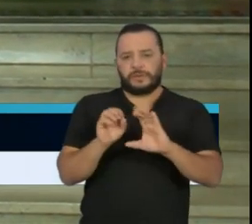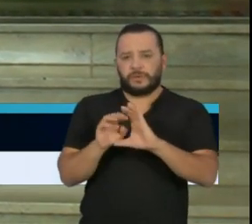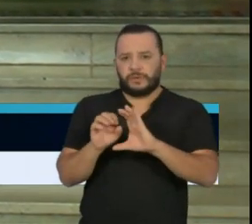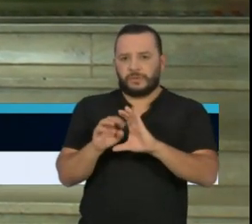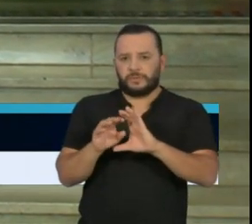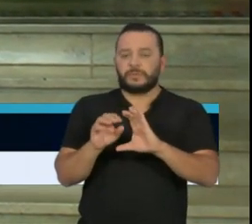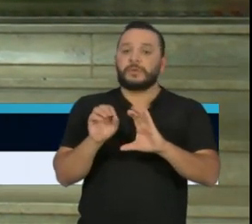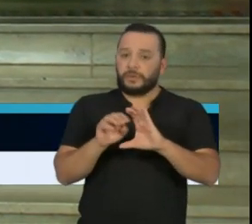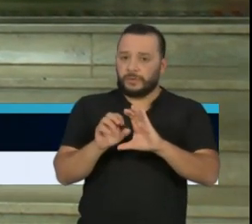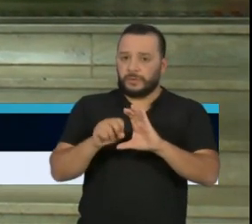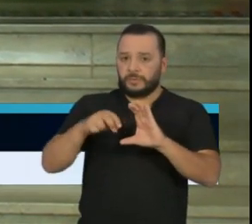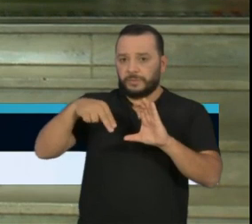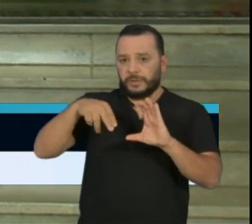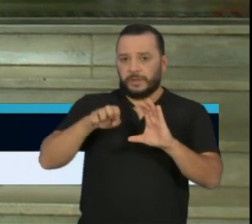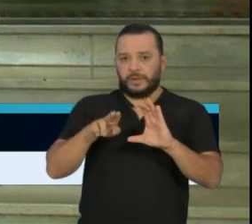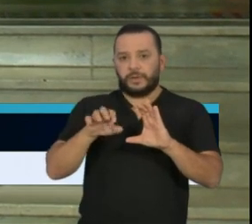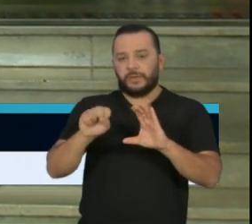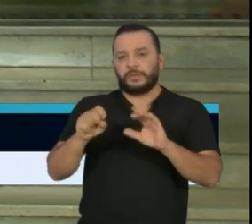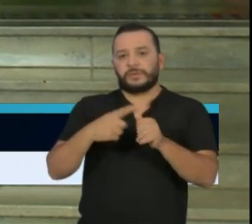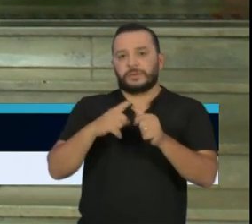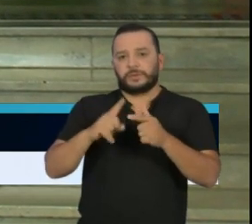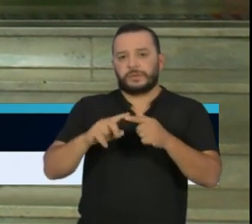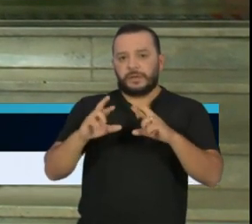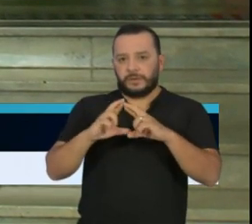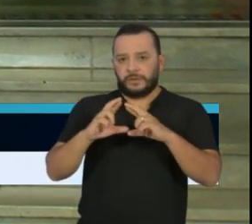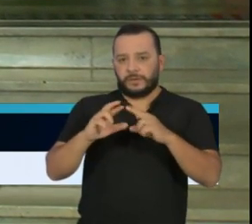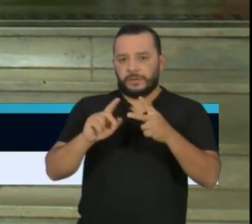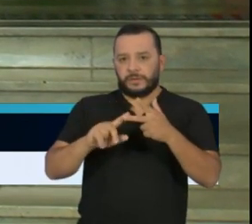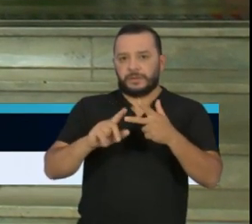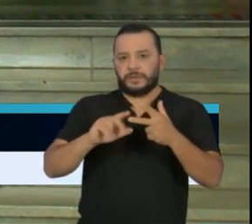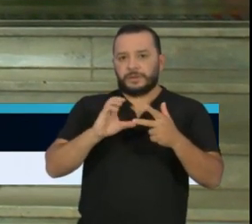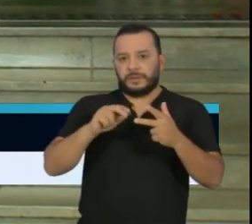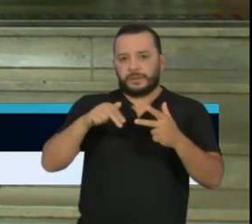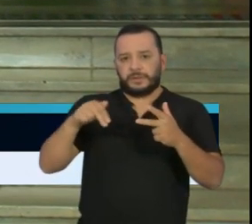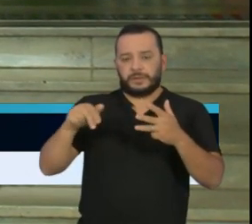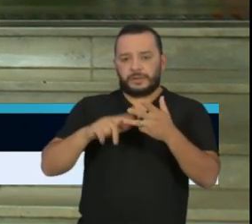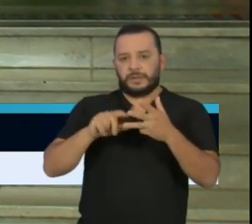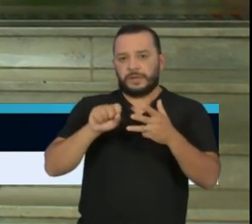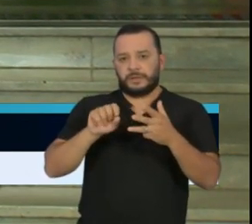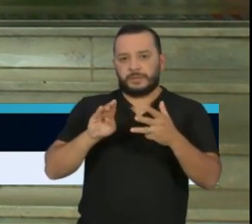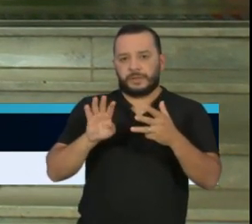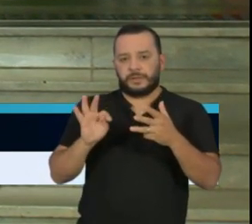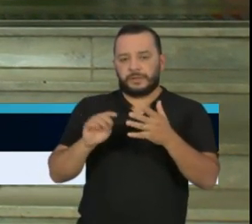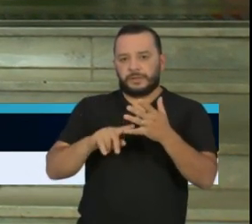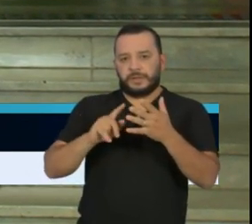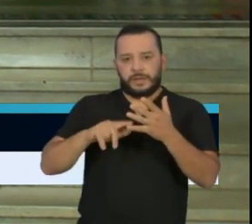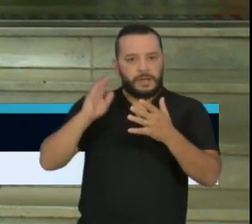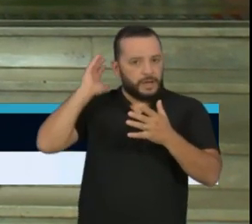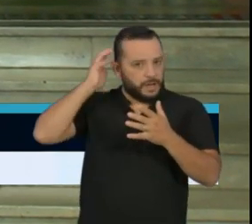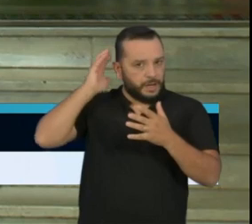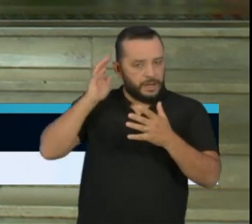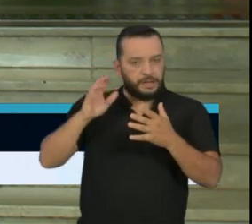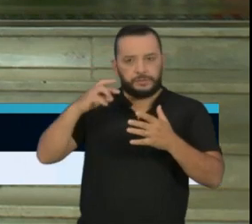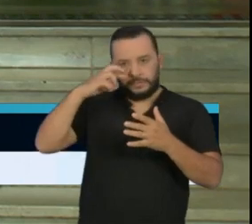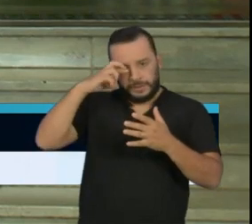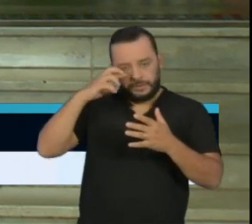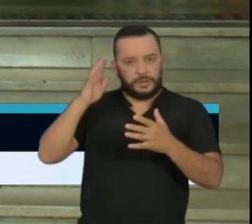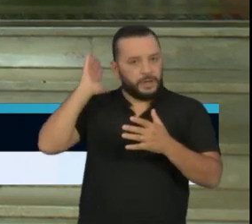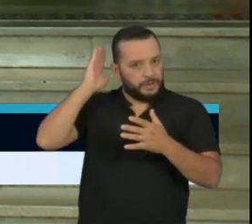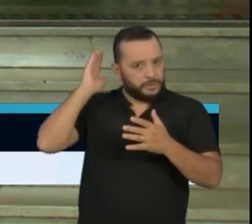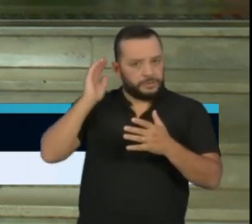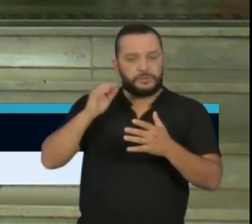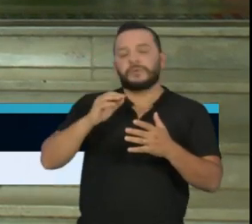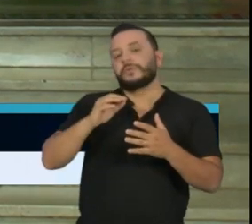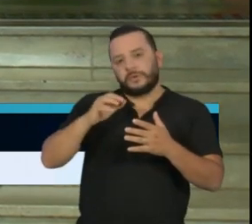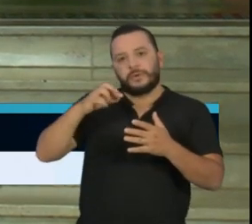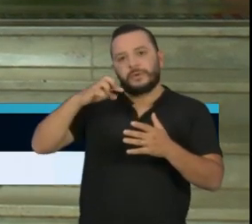Globo News, da TV Record, da CNN, do SBT, da TV Bandeirantes, da Rádio Bandeirantes, da Rádio Band News e